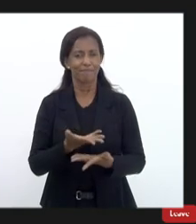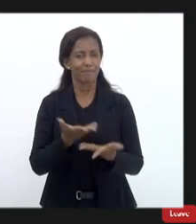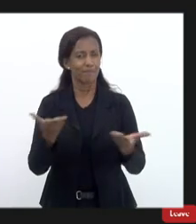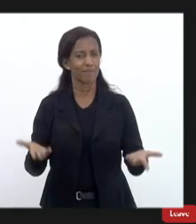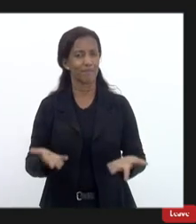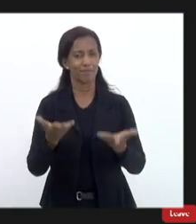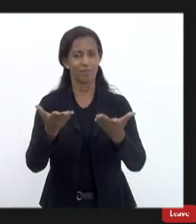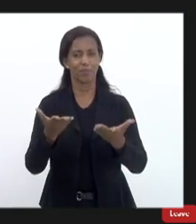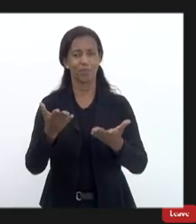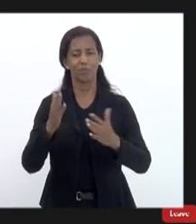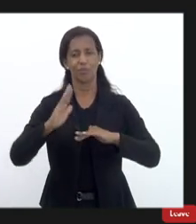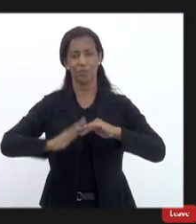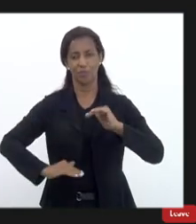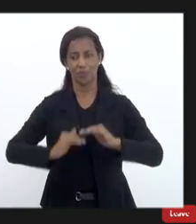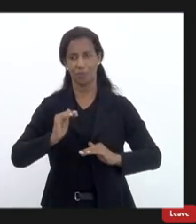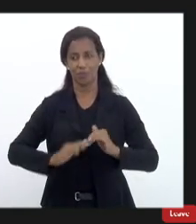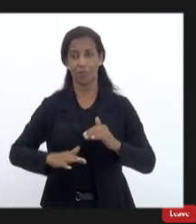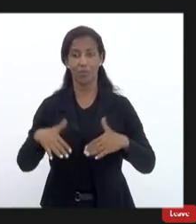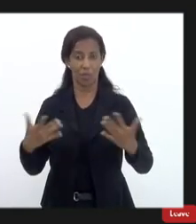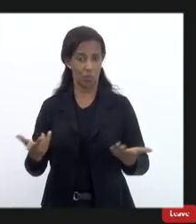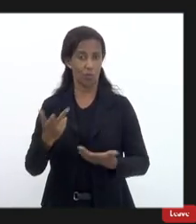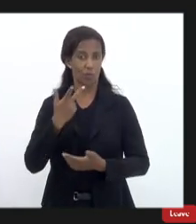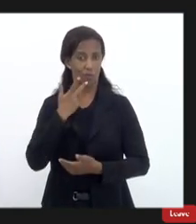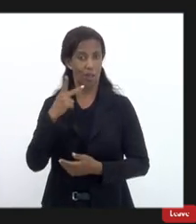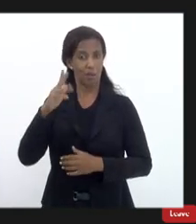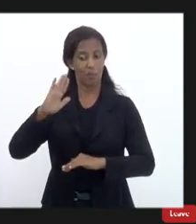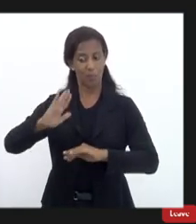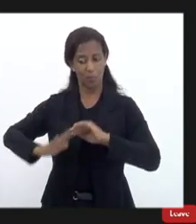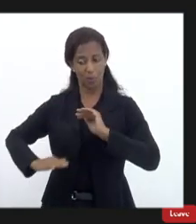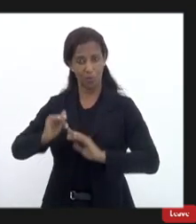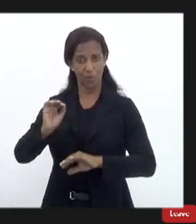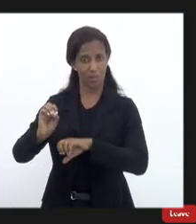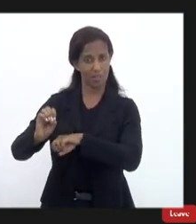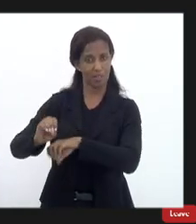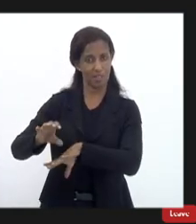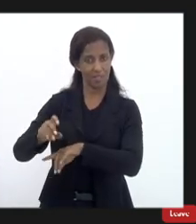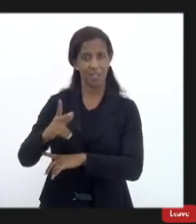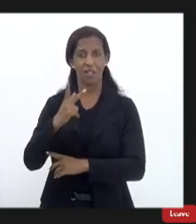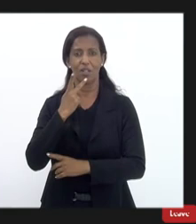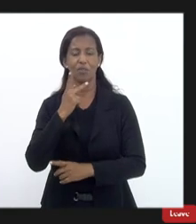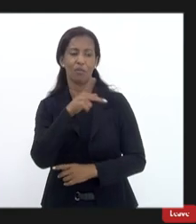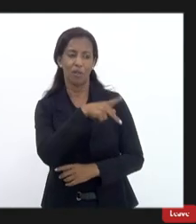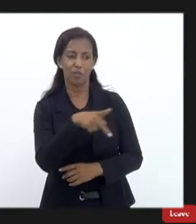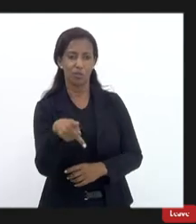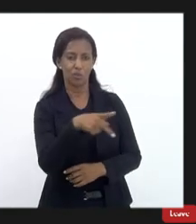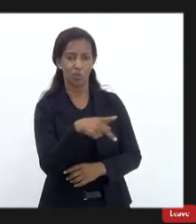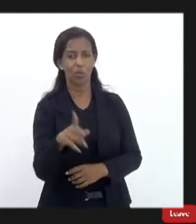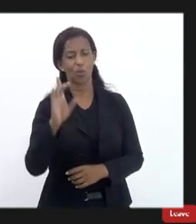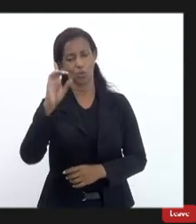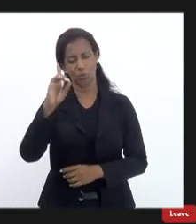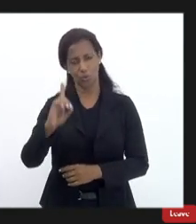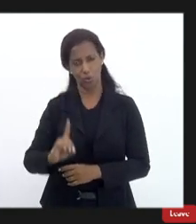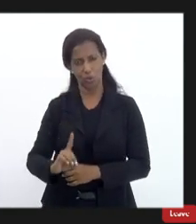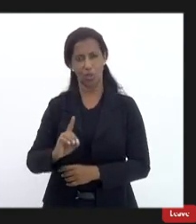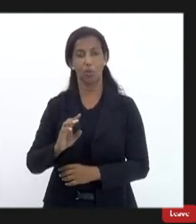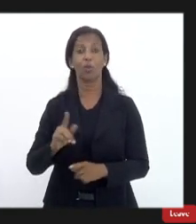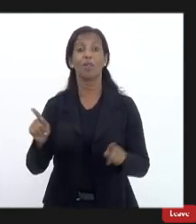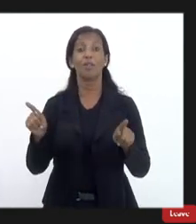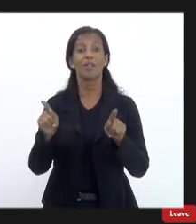esses profissionais. E quando falo profissionais de educação, a gente está falando dos professores, dos diretores e também